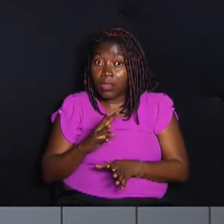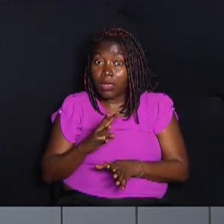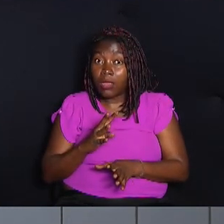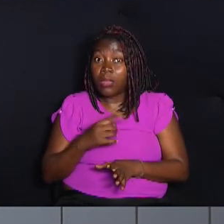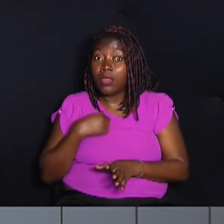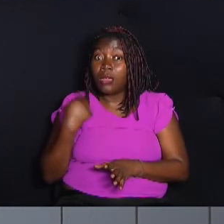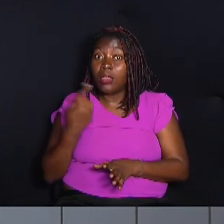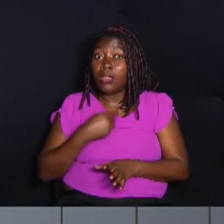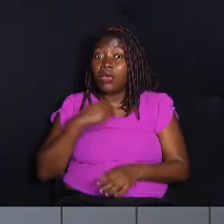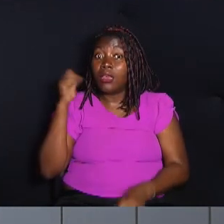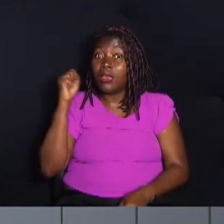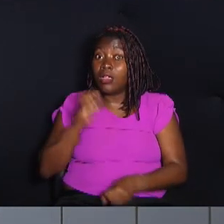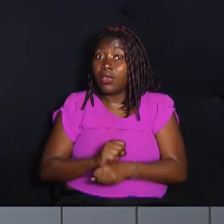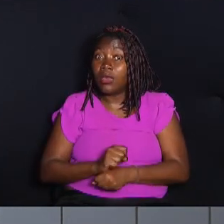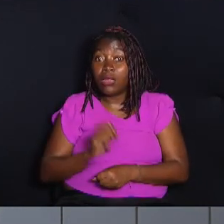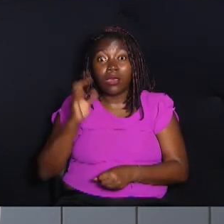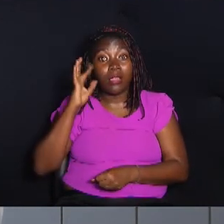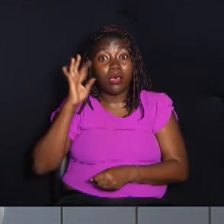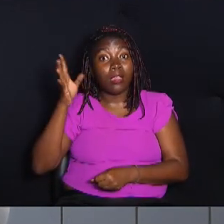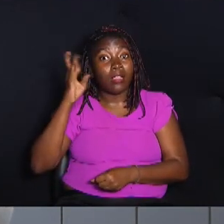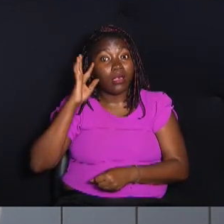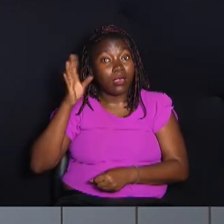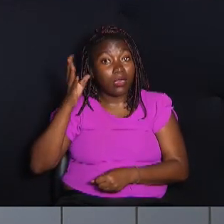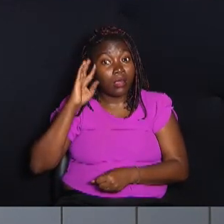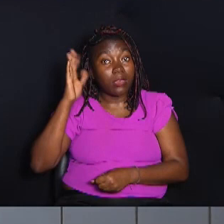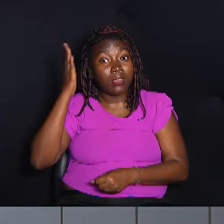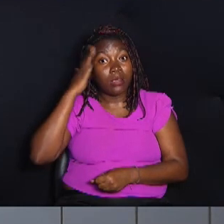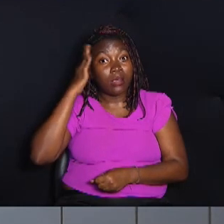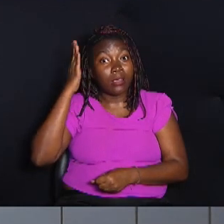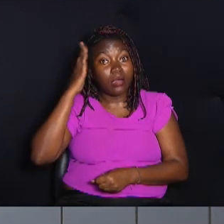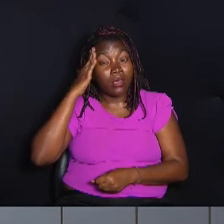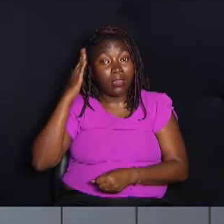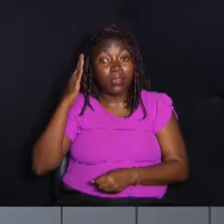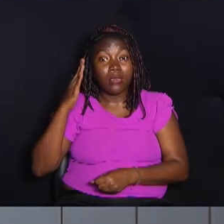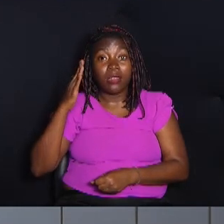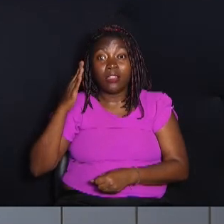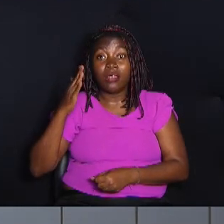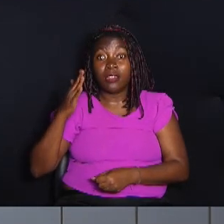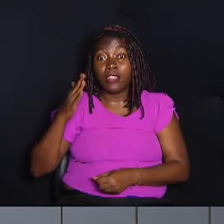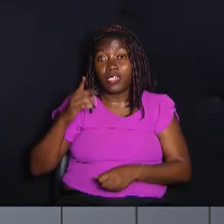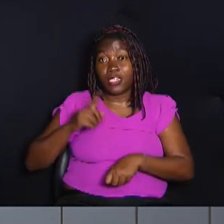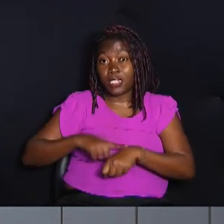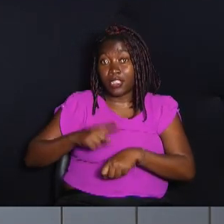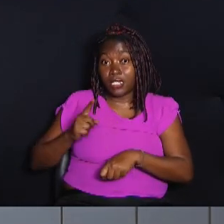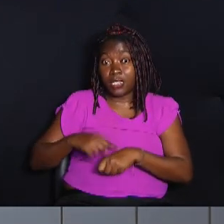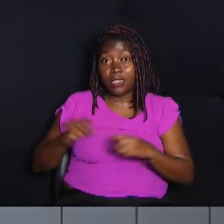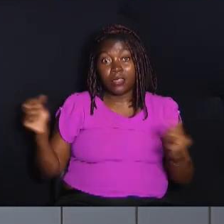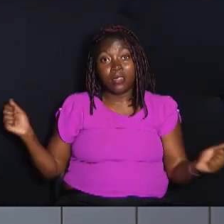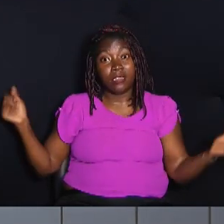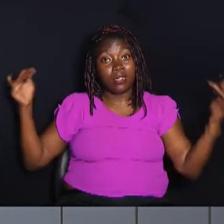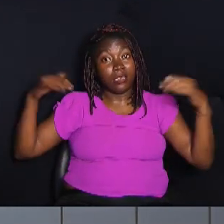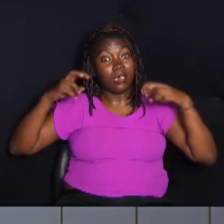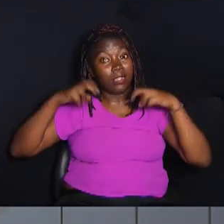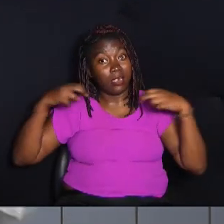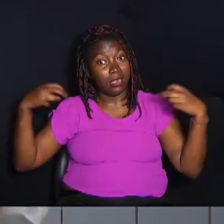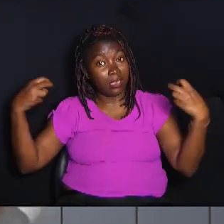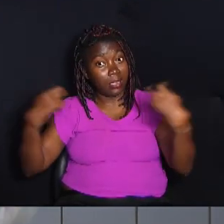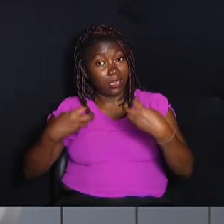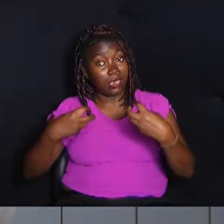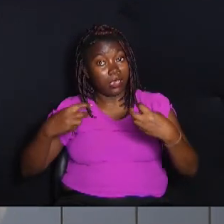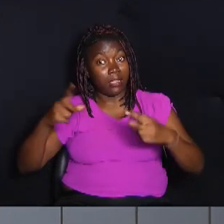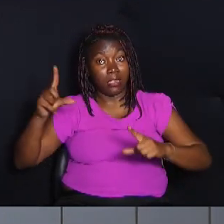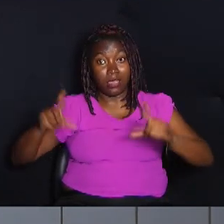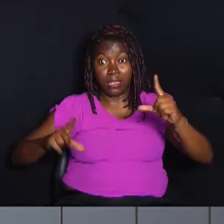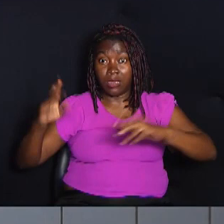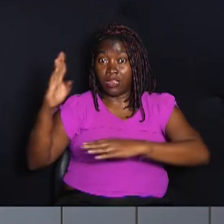parar e fazer essa reflexão, sabe? Fazer esses momentos, essas rodas de conversa. Acho que a TV Câmara acerta quando nos convida